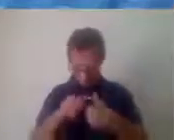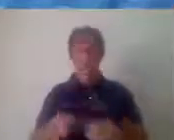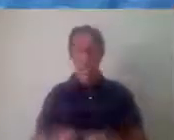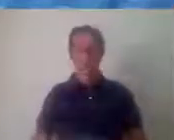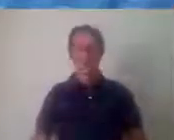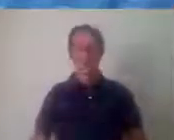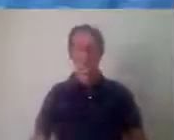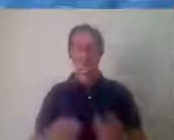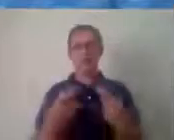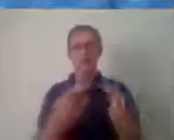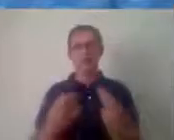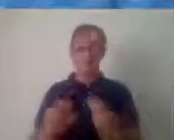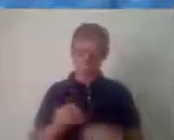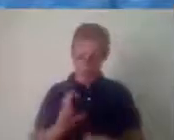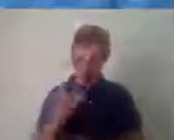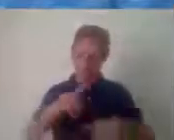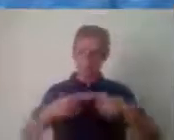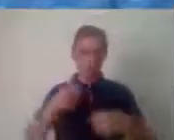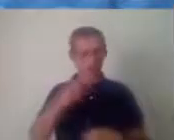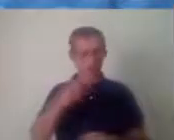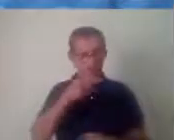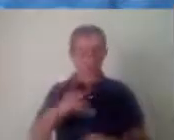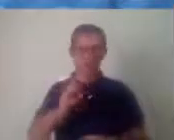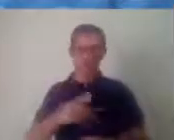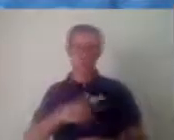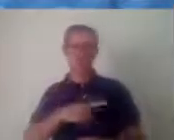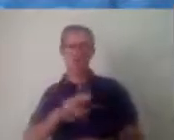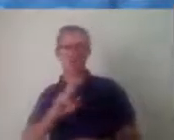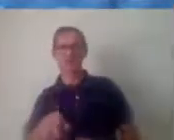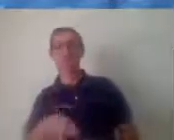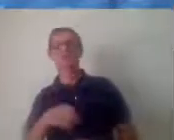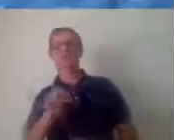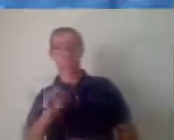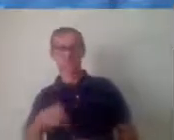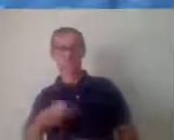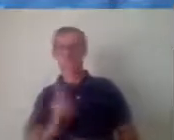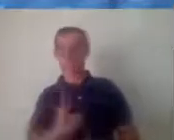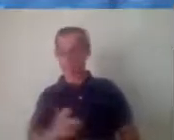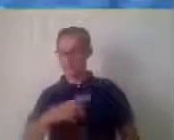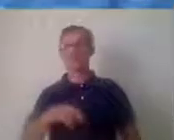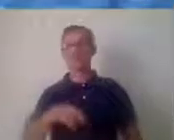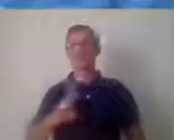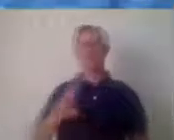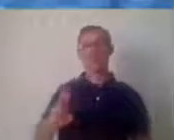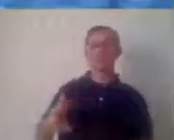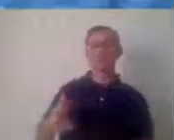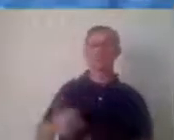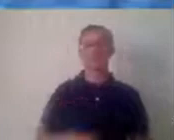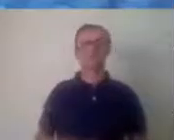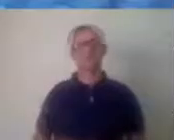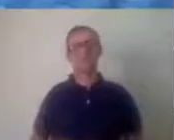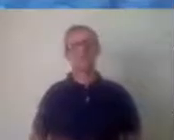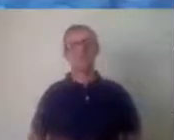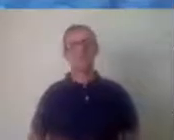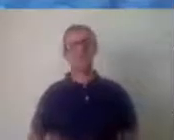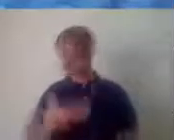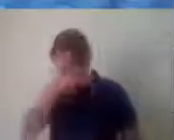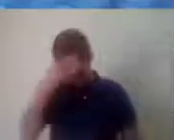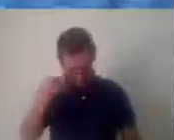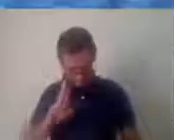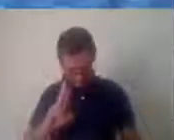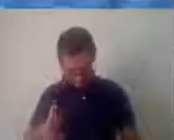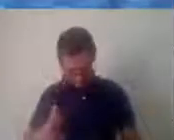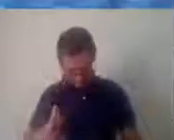manter essa igualdade. Ah, professora, sempre tem que ter aquele R? Sim, sempre tem que ter um R. Não esquece do